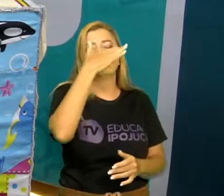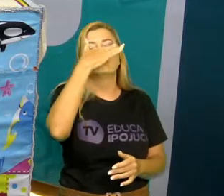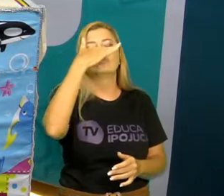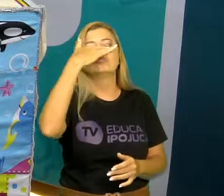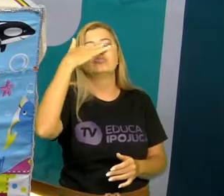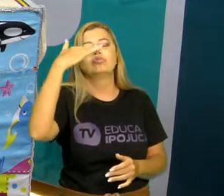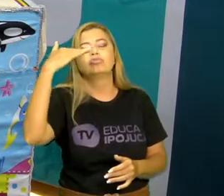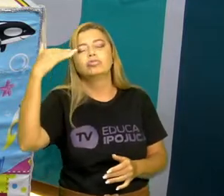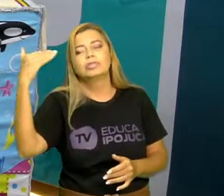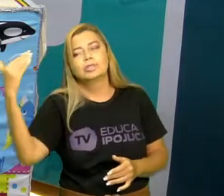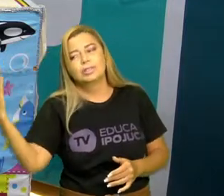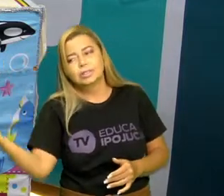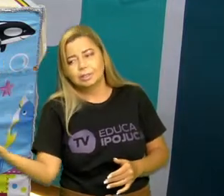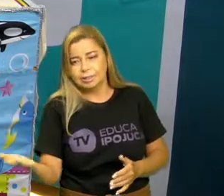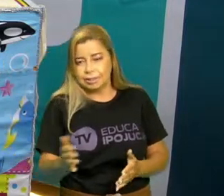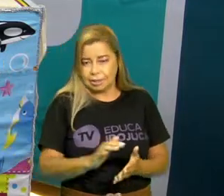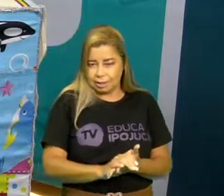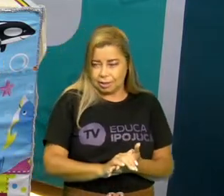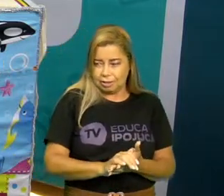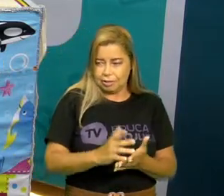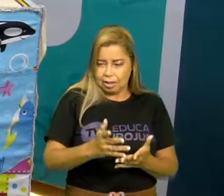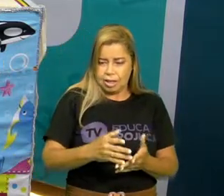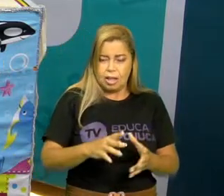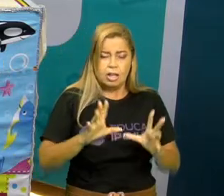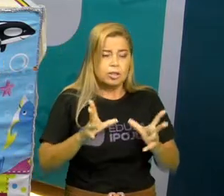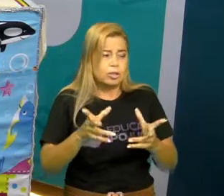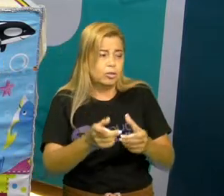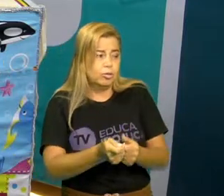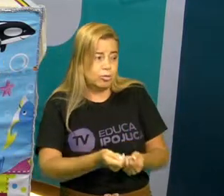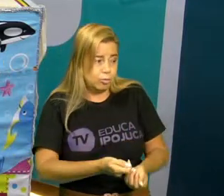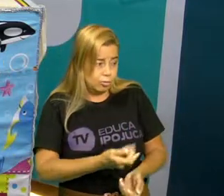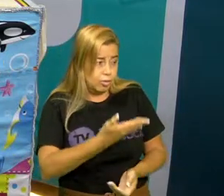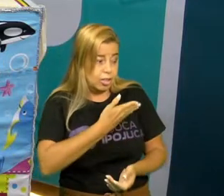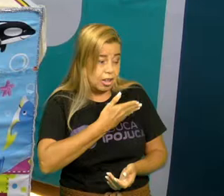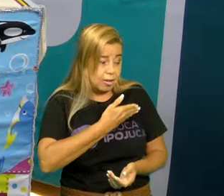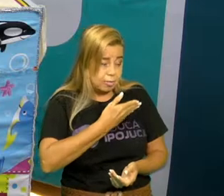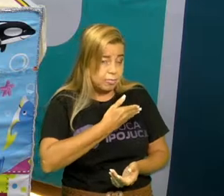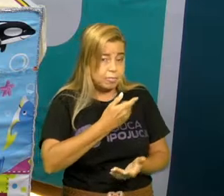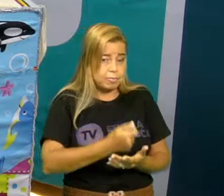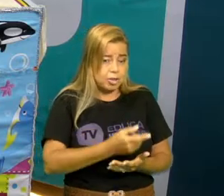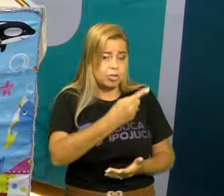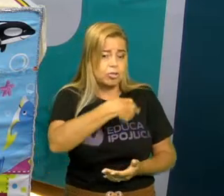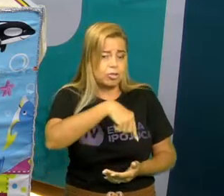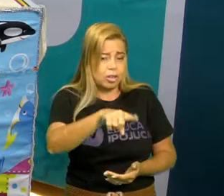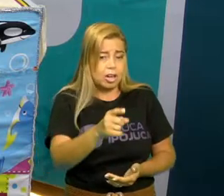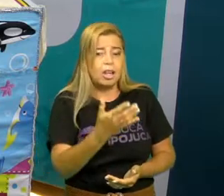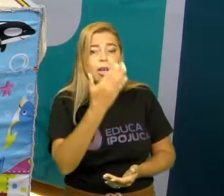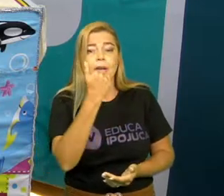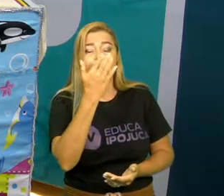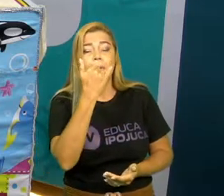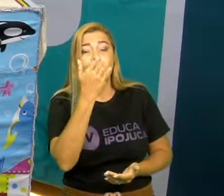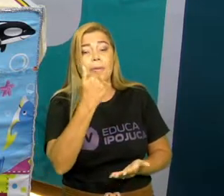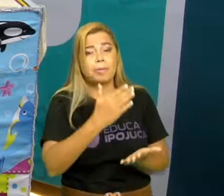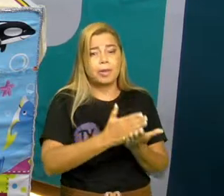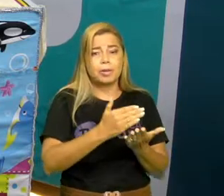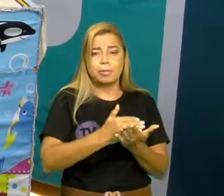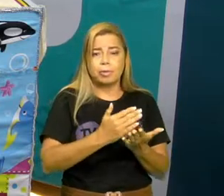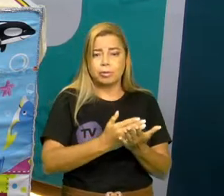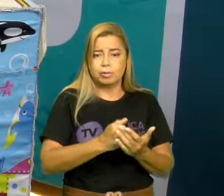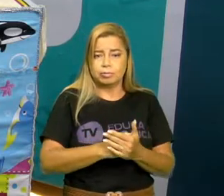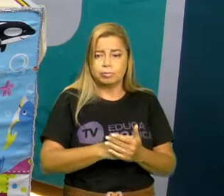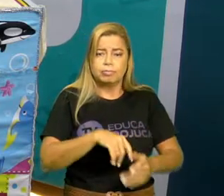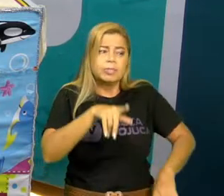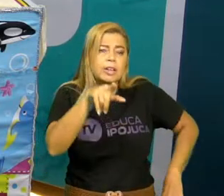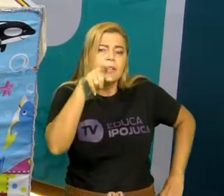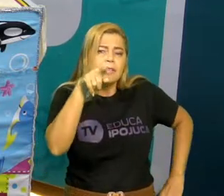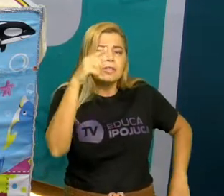Saiu todo mundo correndo, criança. Para comer o bolo. Será que a galinha vai dar desse